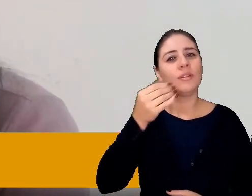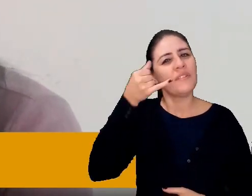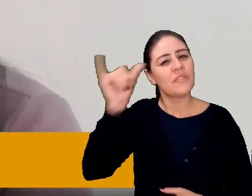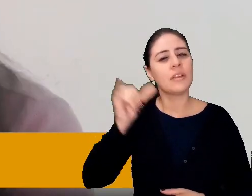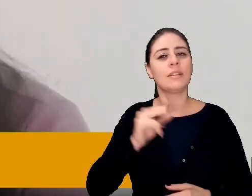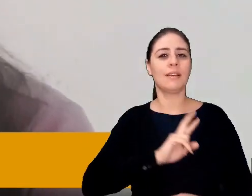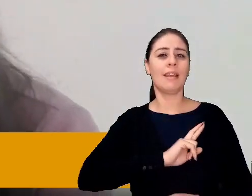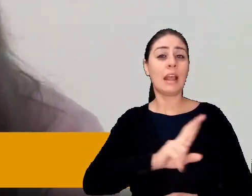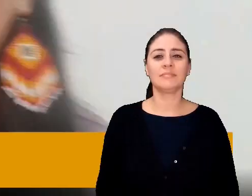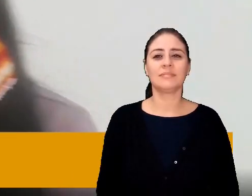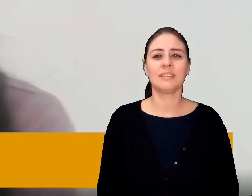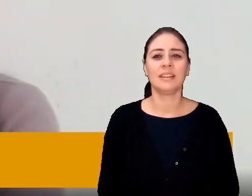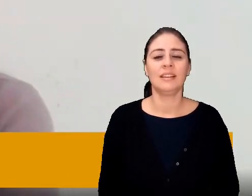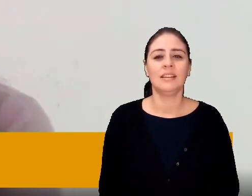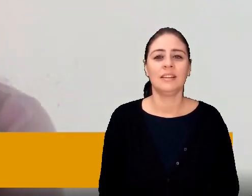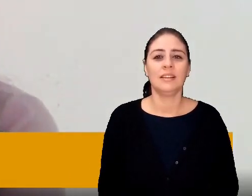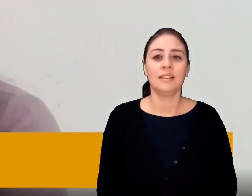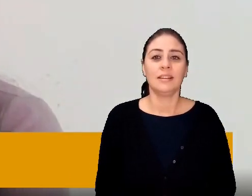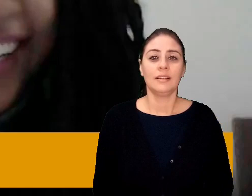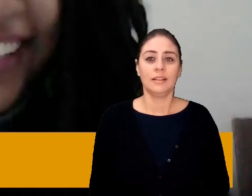sigo. Mas tem muitas coisas parecidas.